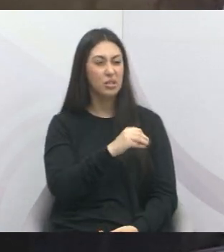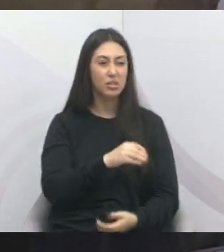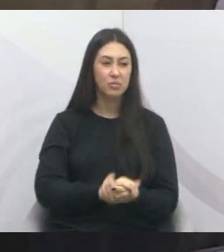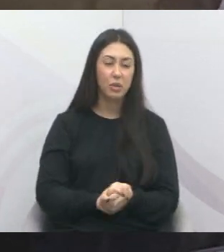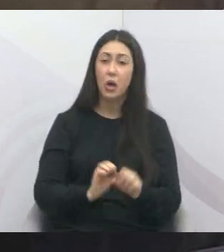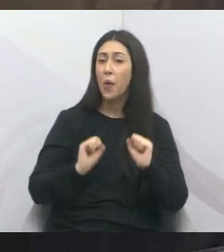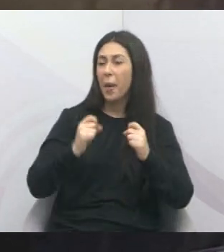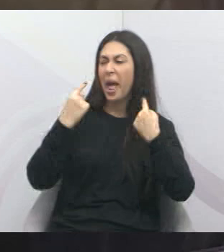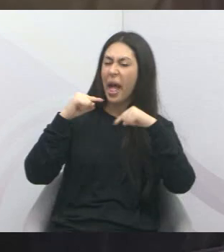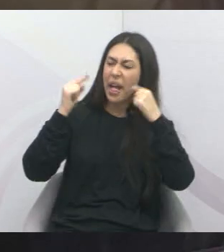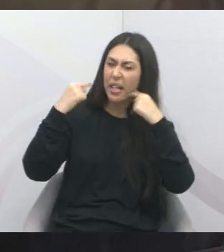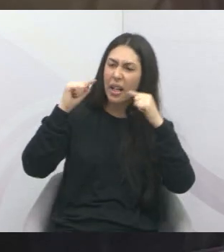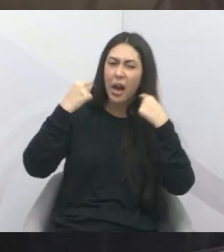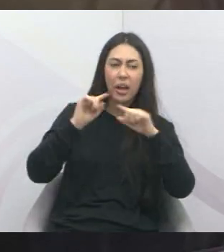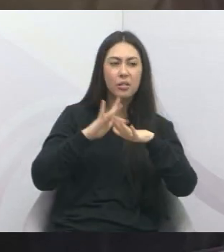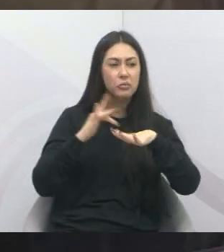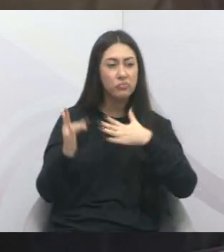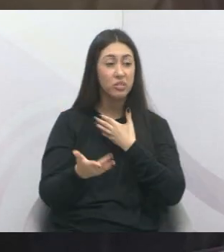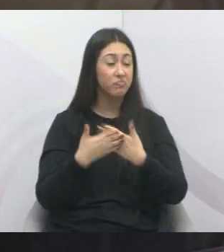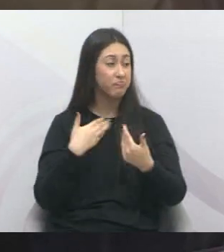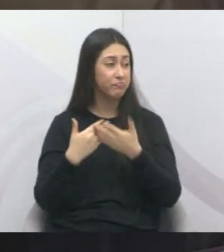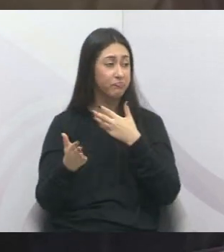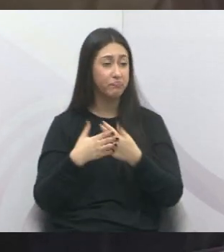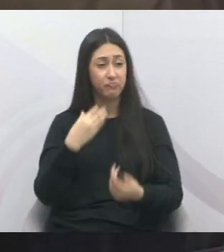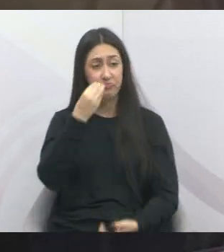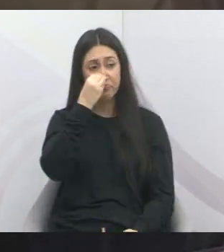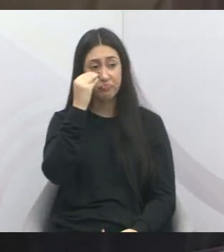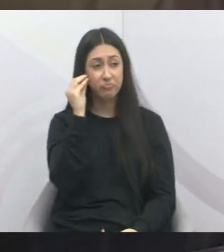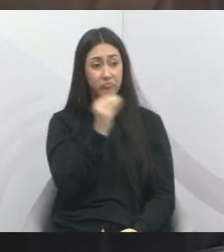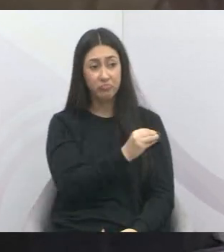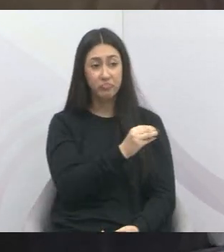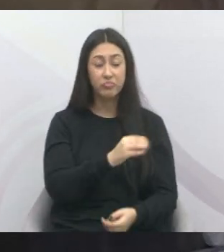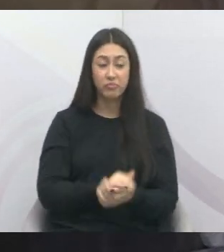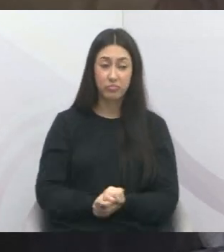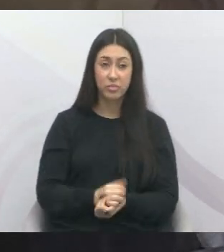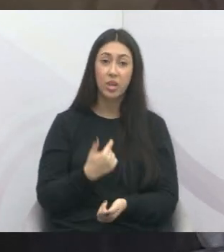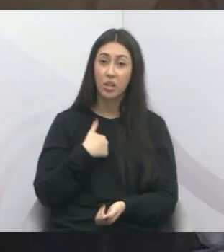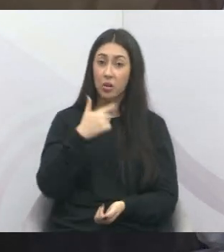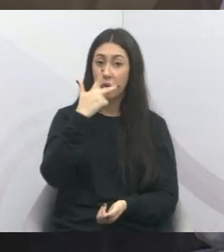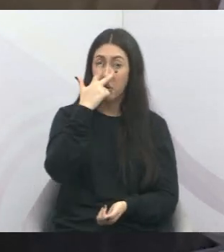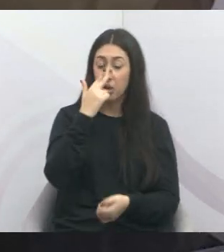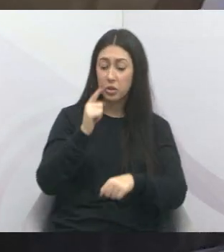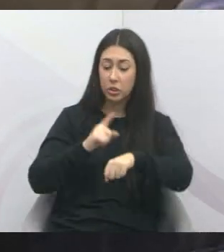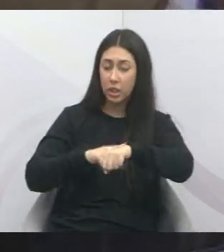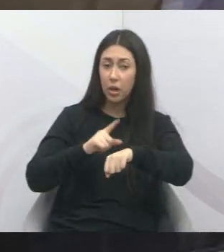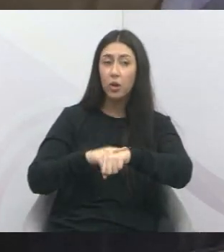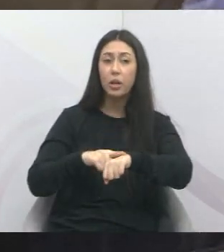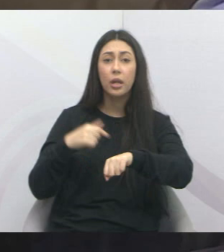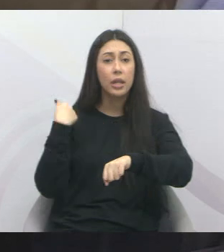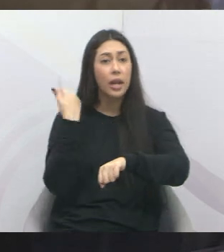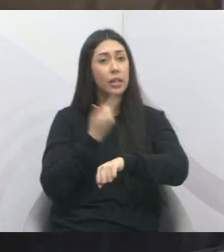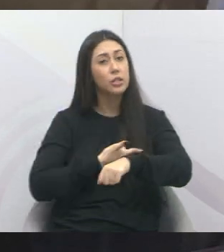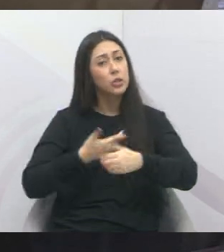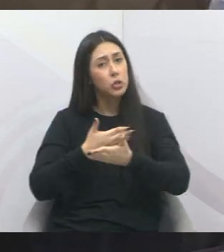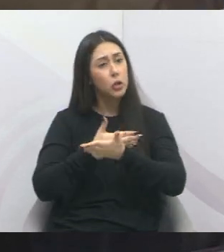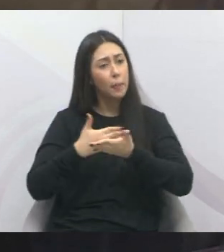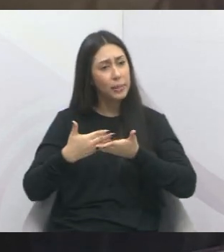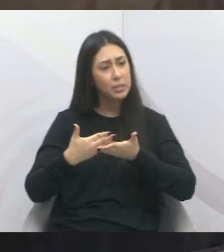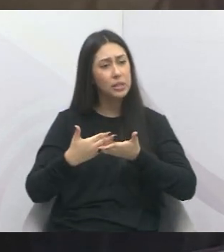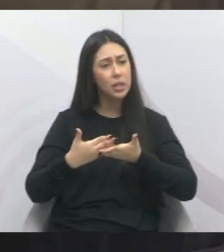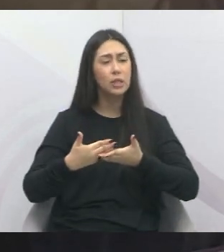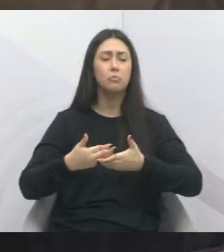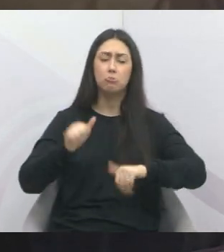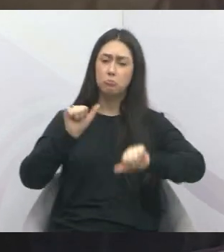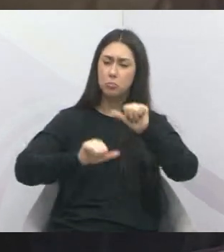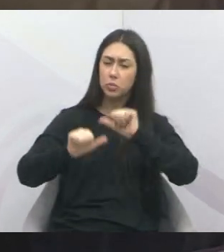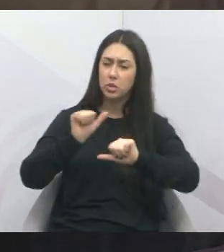Pode reclamar o que for nas redes sociais, que não está dando efeito mais. Eu acho que está na hora, assim, de passar para a realidade a nossa